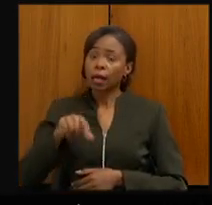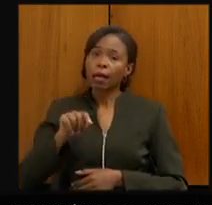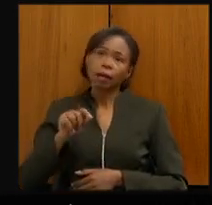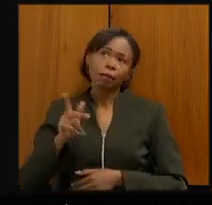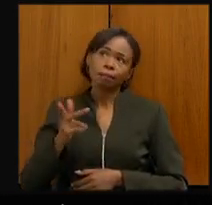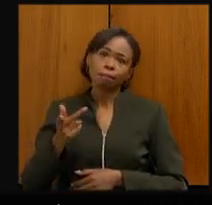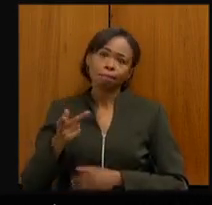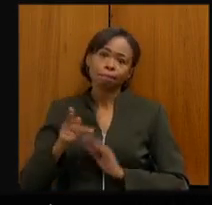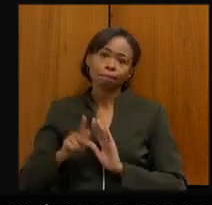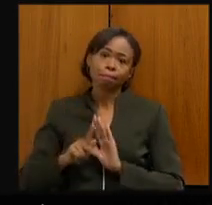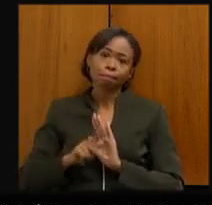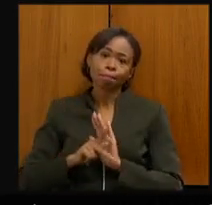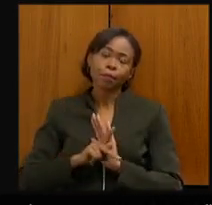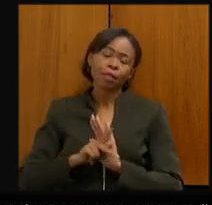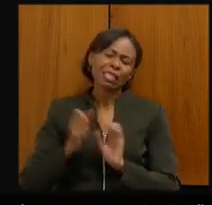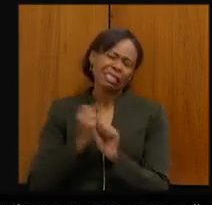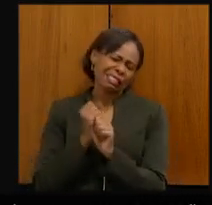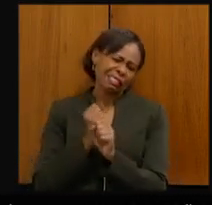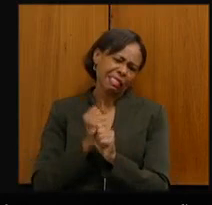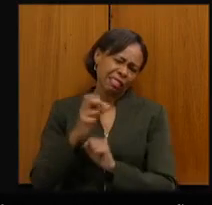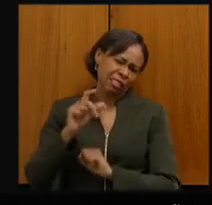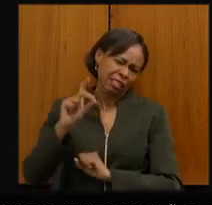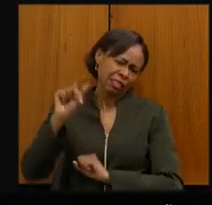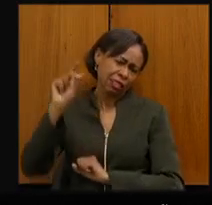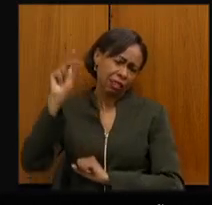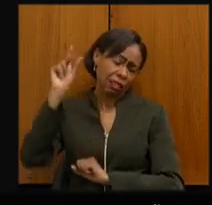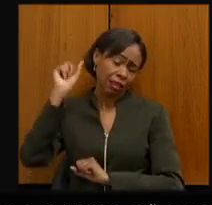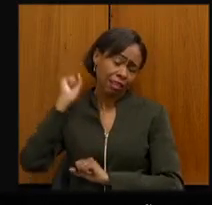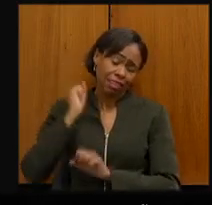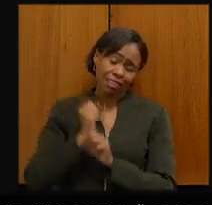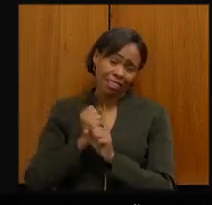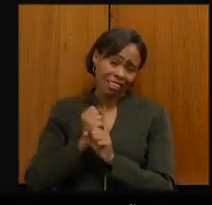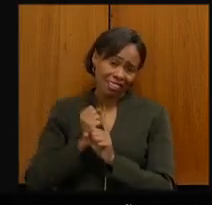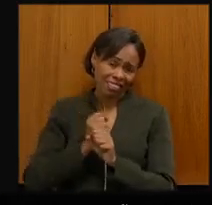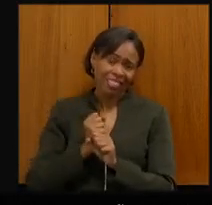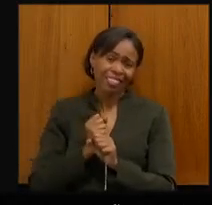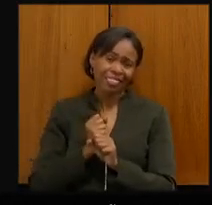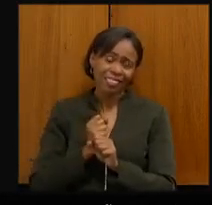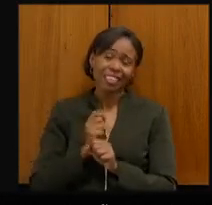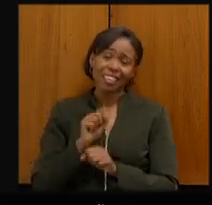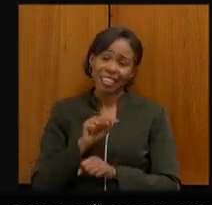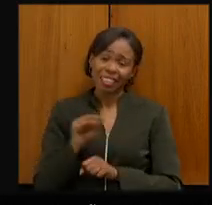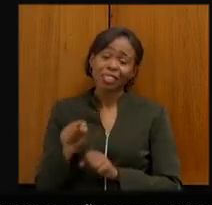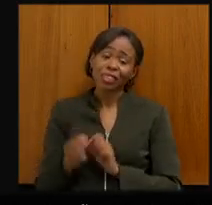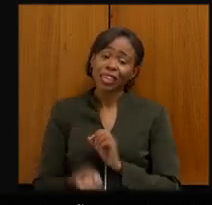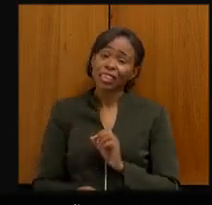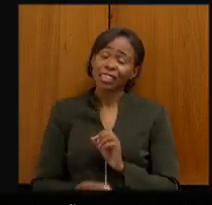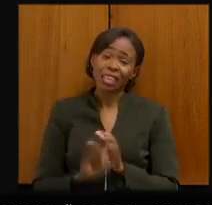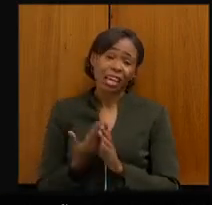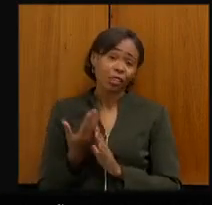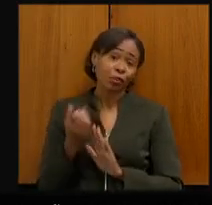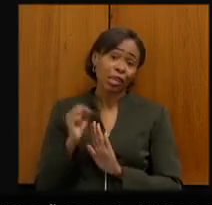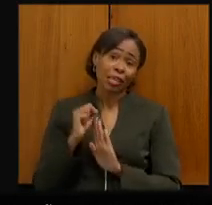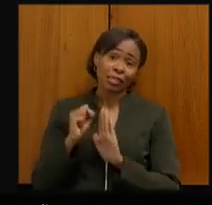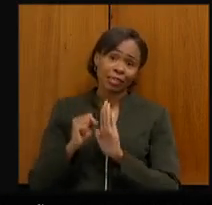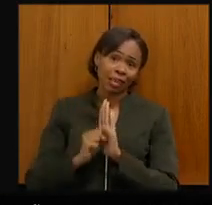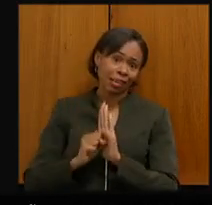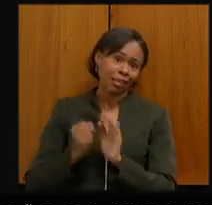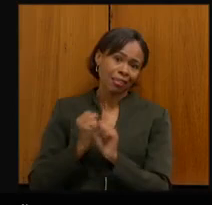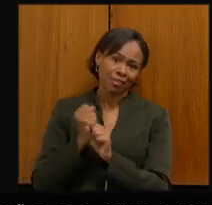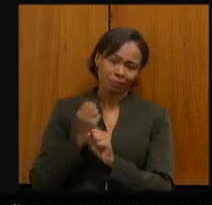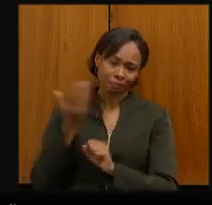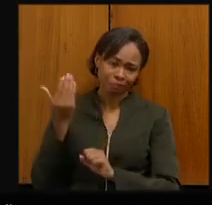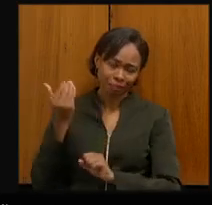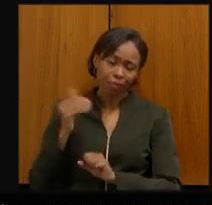comunidades que na década se deve a gente pode dizer o espéculo de recebe mais que há décadas